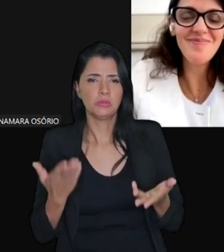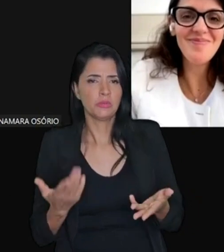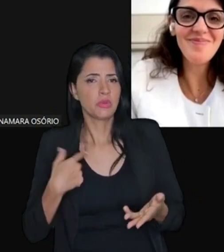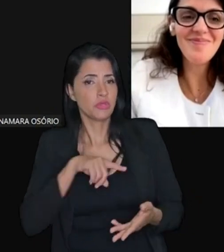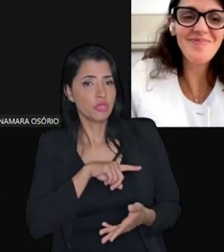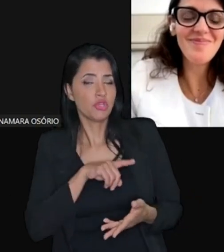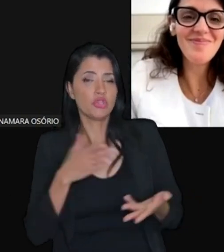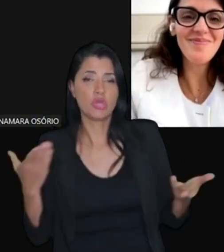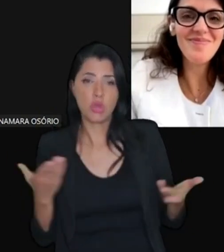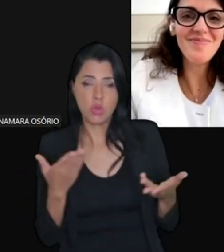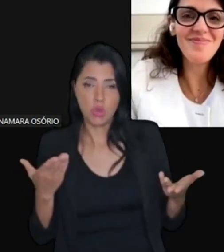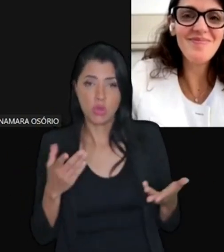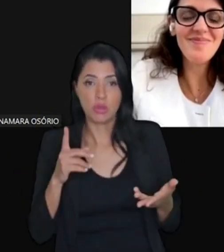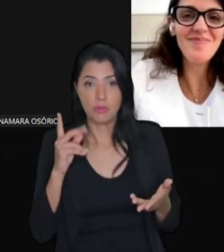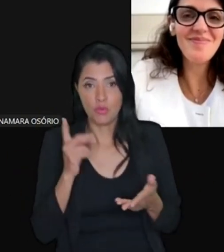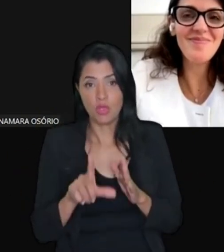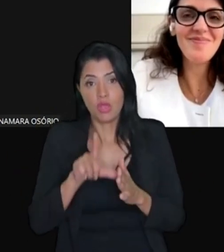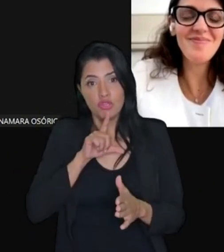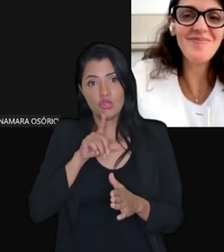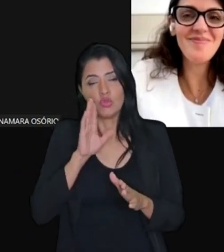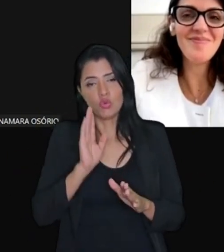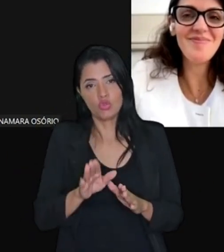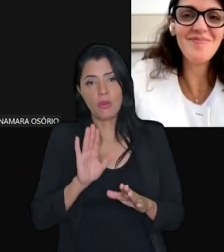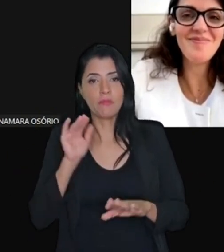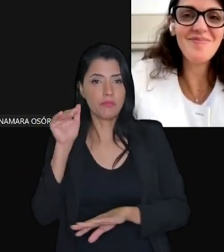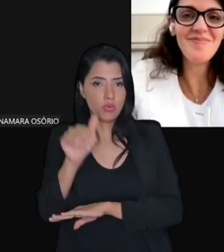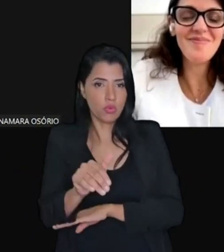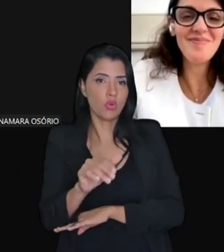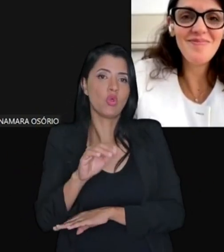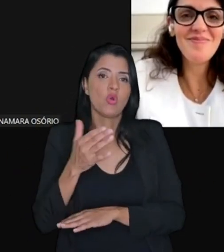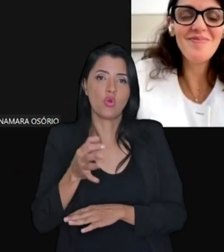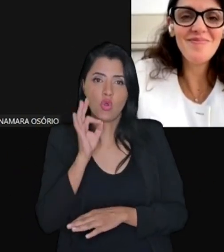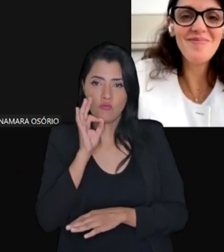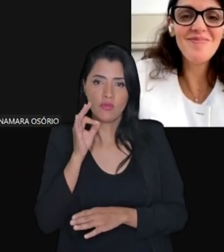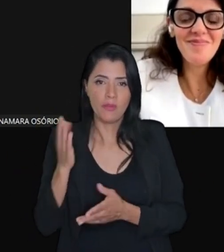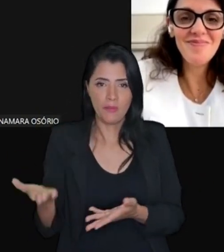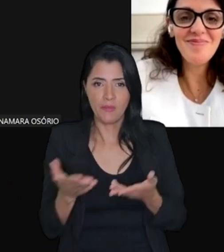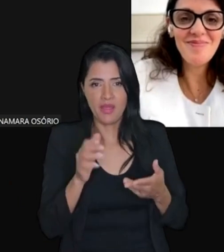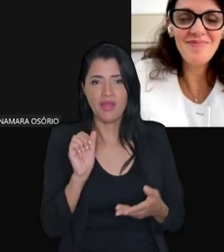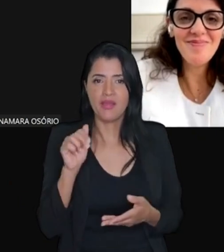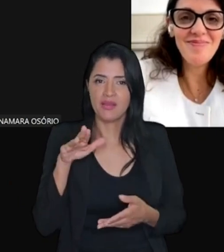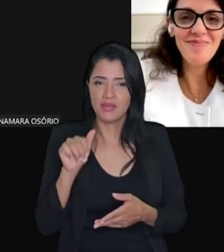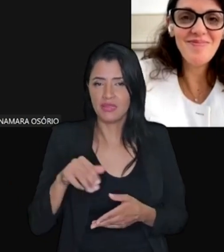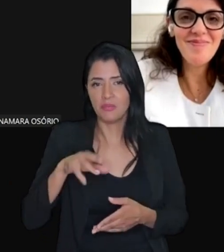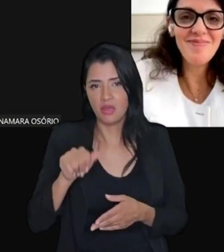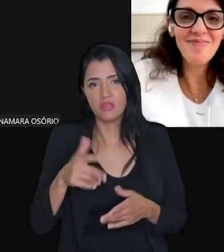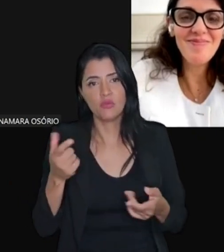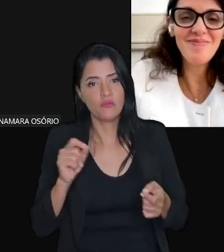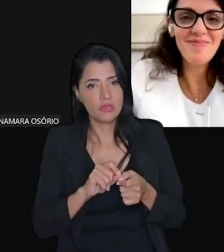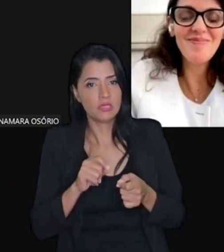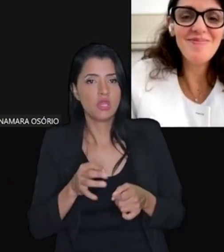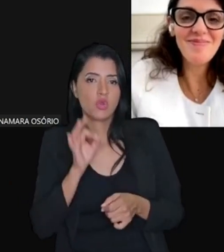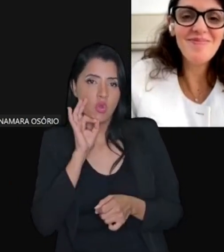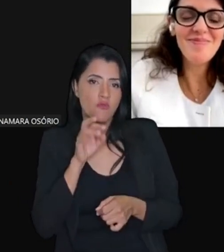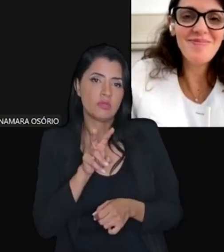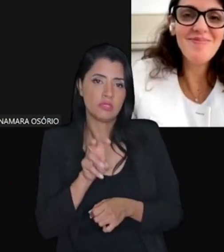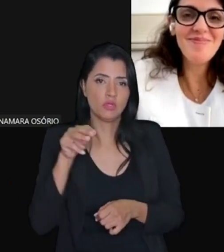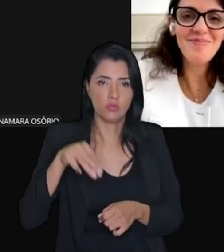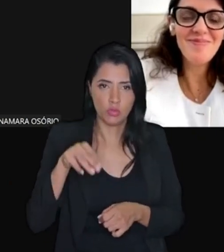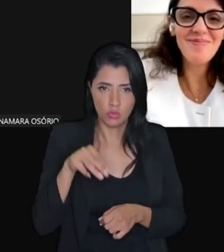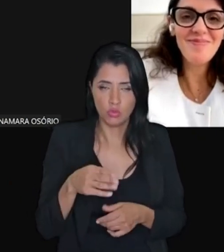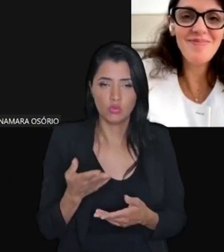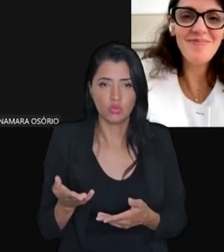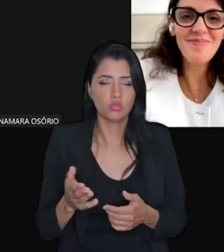gente vai agora, porque a gente adiantou, então, a gente pulou o coffee para poder ouvir a doutora Ana Mara, então a gente vai fazer um coffee break agora de 5